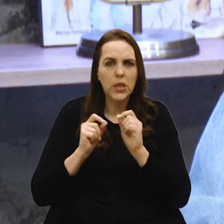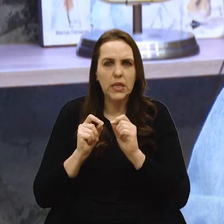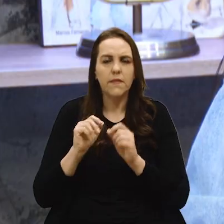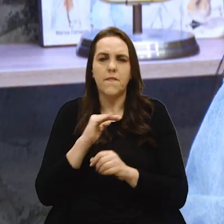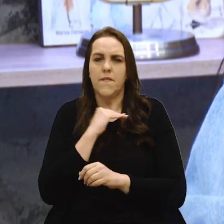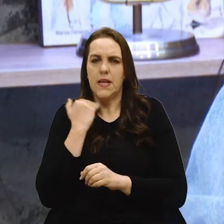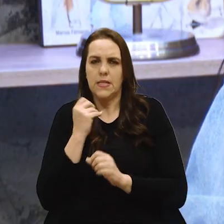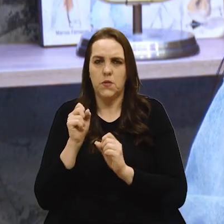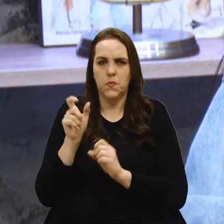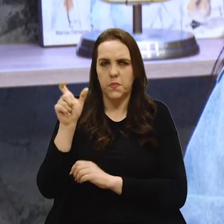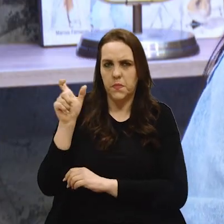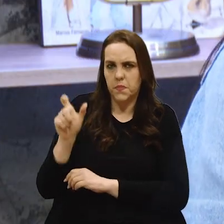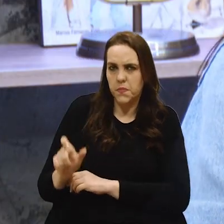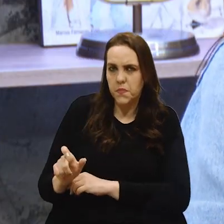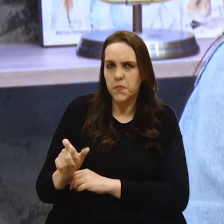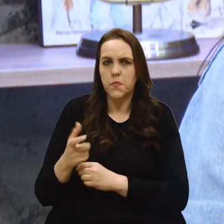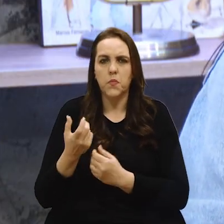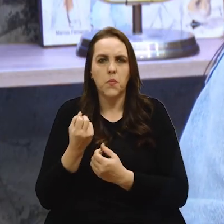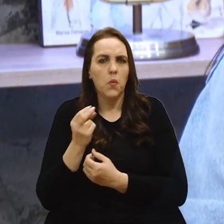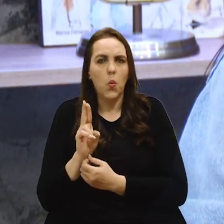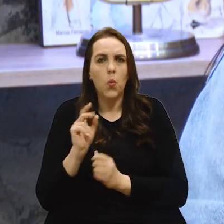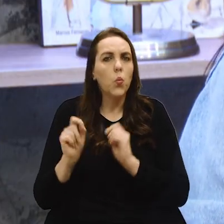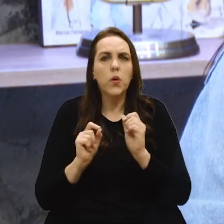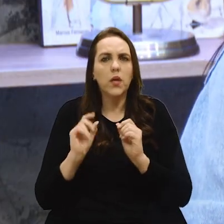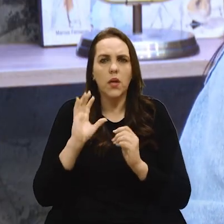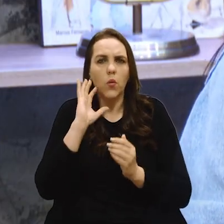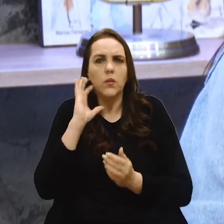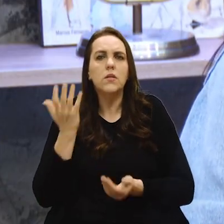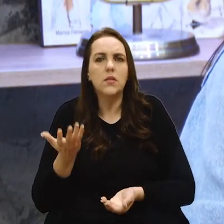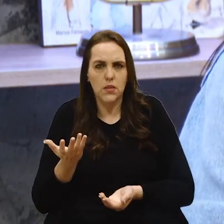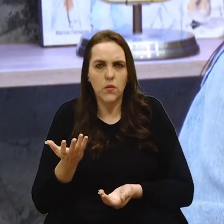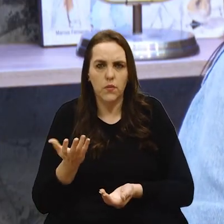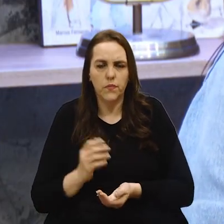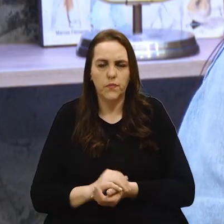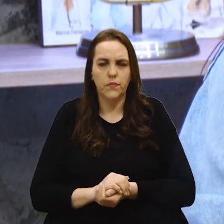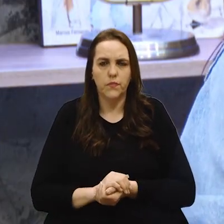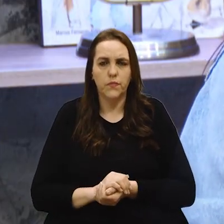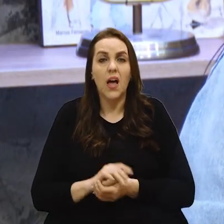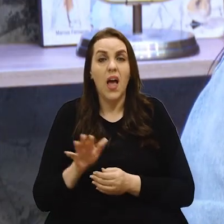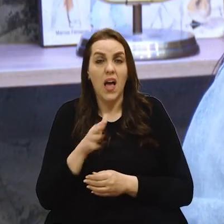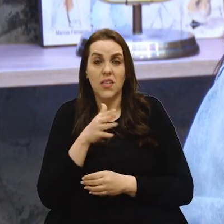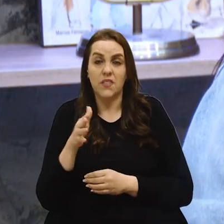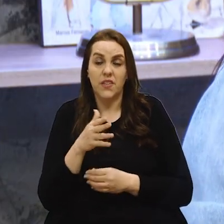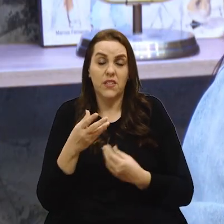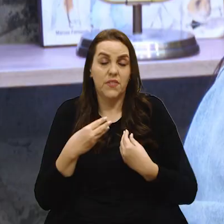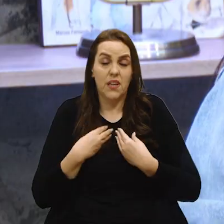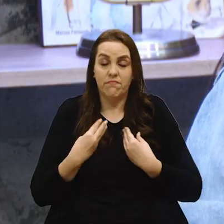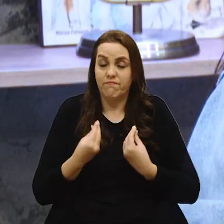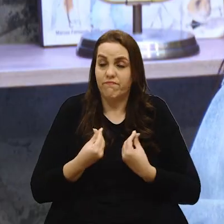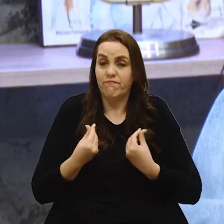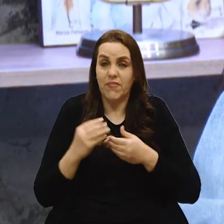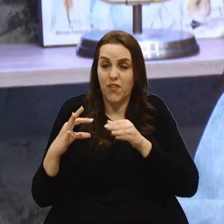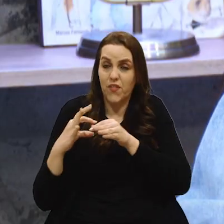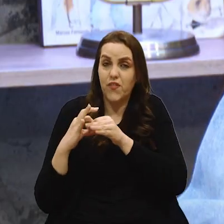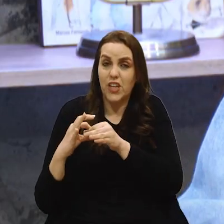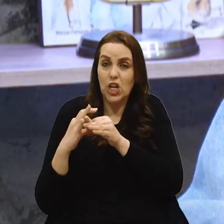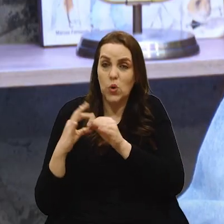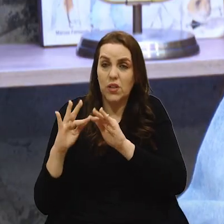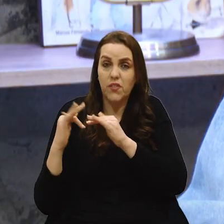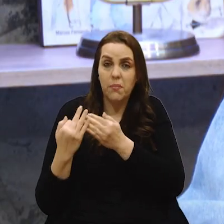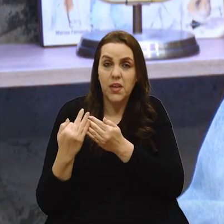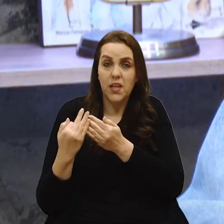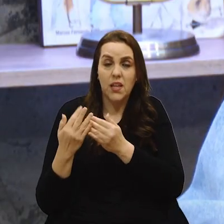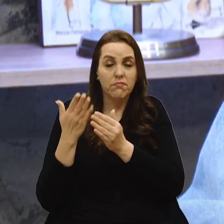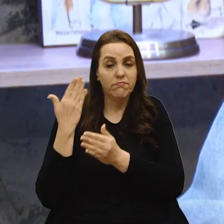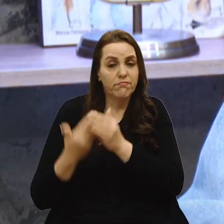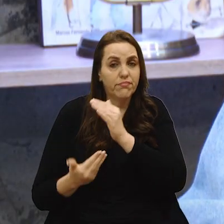perda, ou porque normalmente o que acontece às vezes é fragiliza aí os vínculos Eu vou familiares. dizer